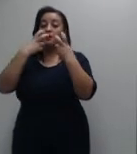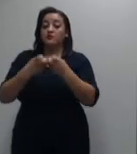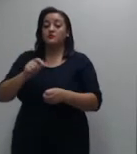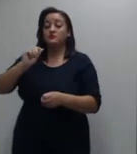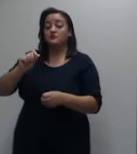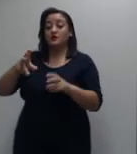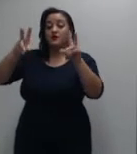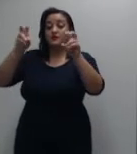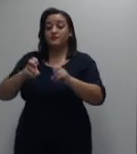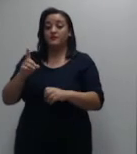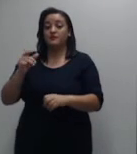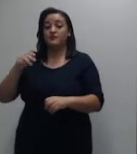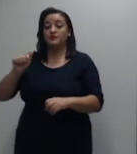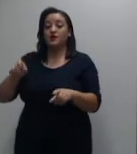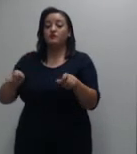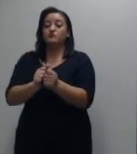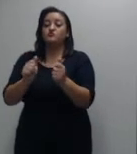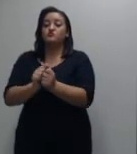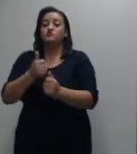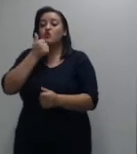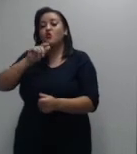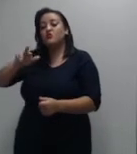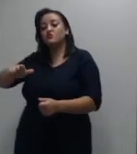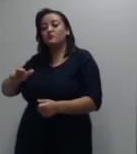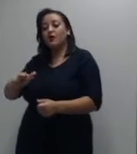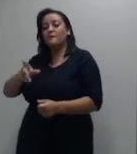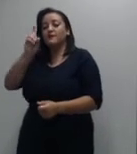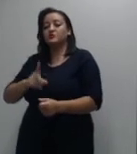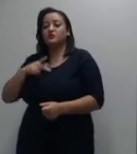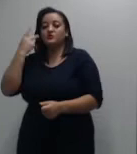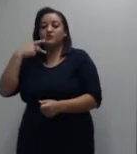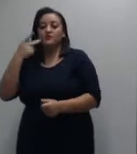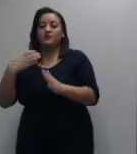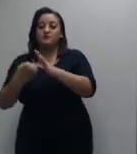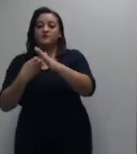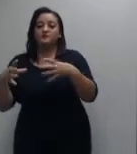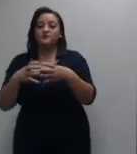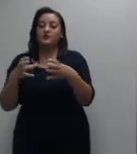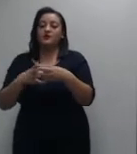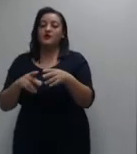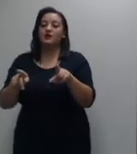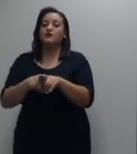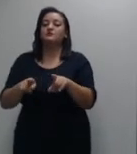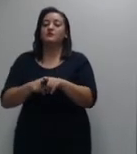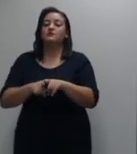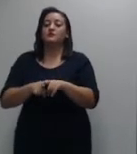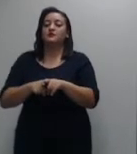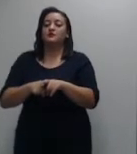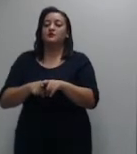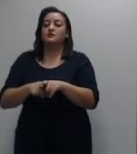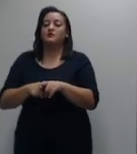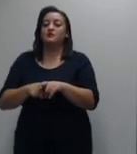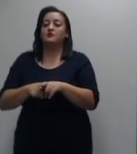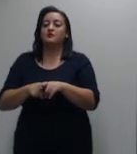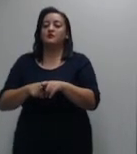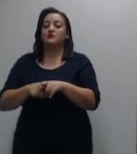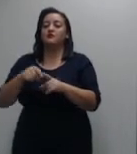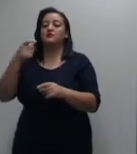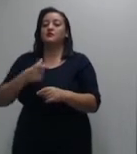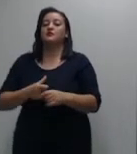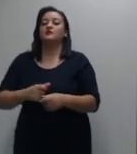abraços Daniel Dantas garante Electronic Procuradores várias empresas do grupo opportunity são